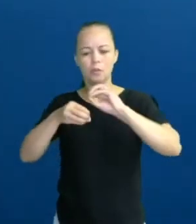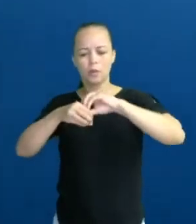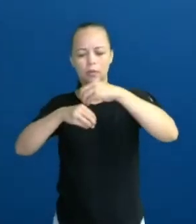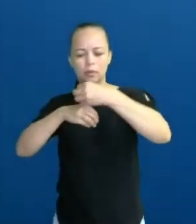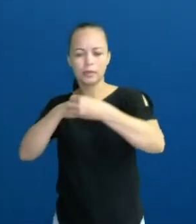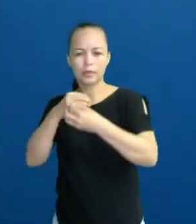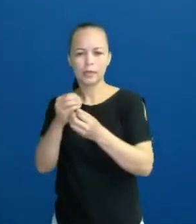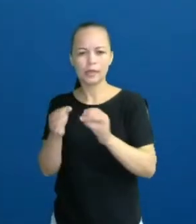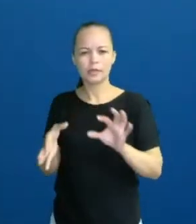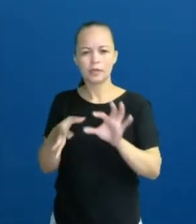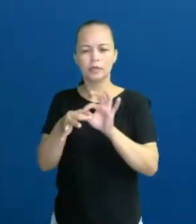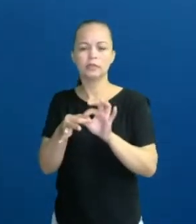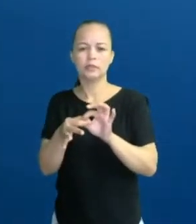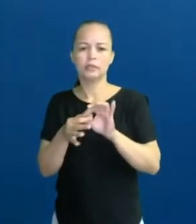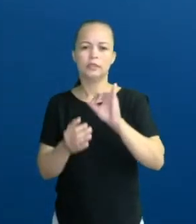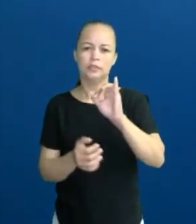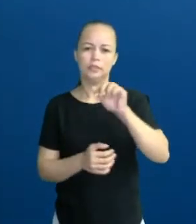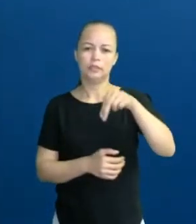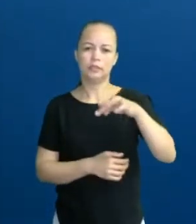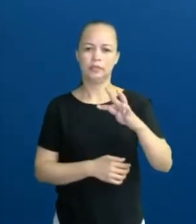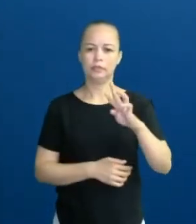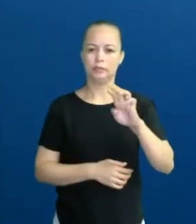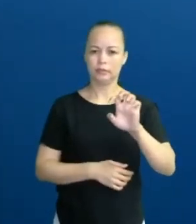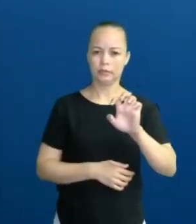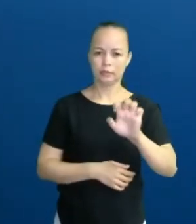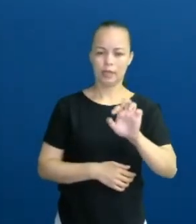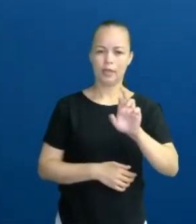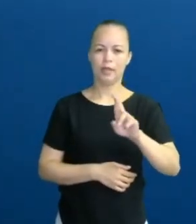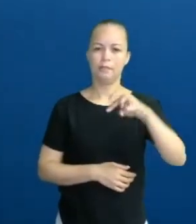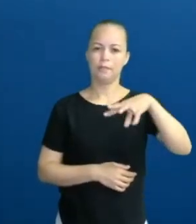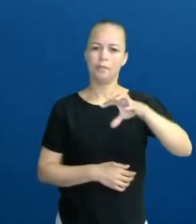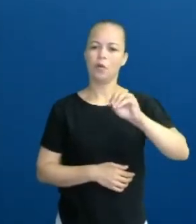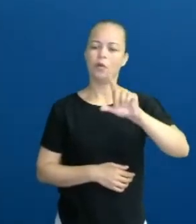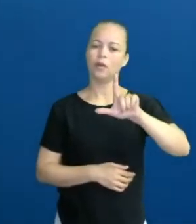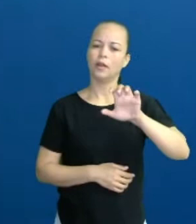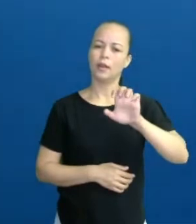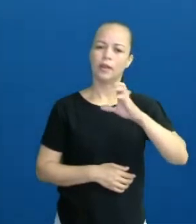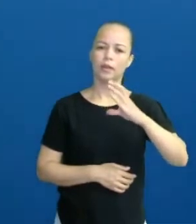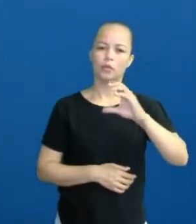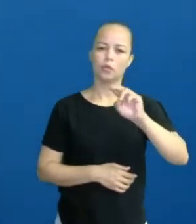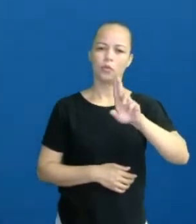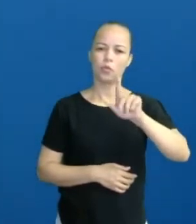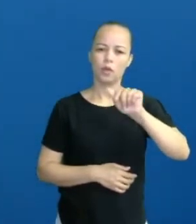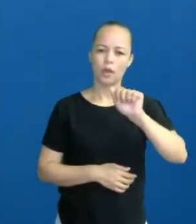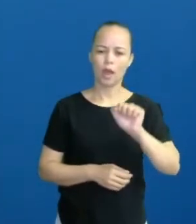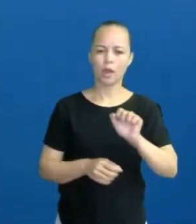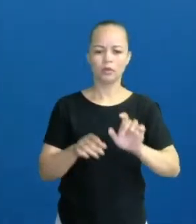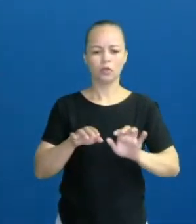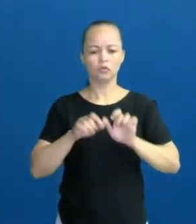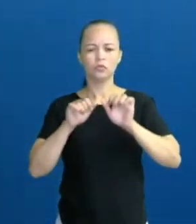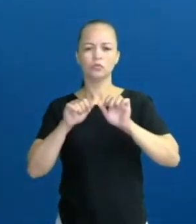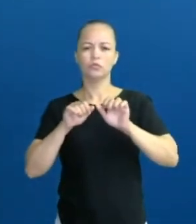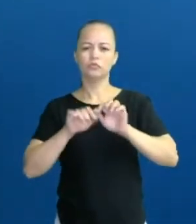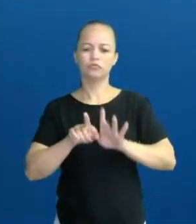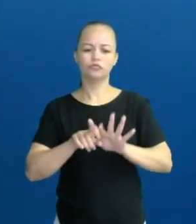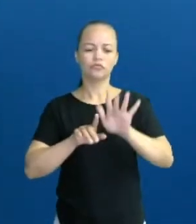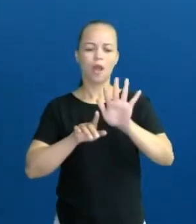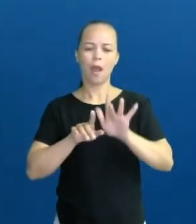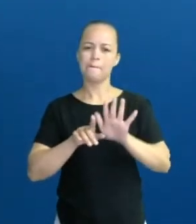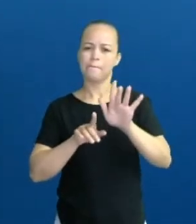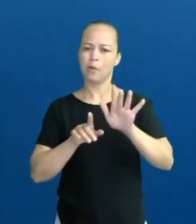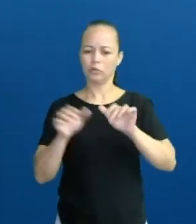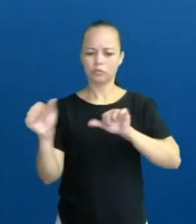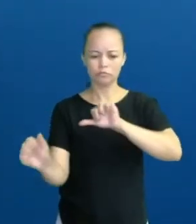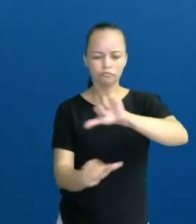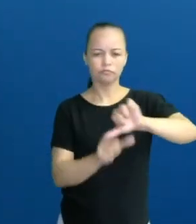intermolecular. Tanto no sentido de formar o vapor de água, como no sentido também o contrário, formar